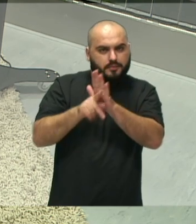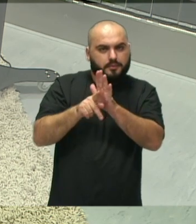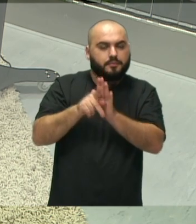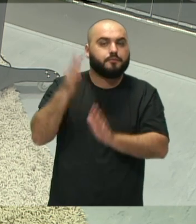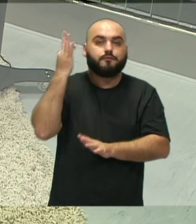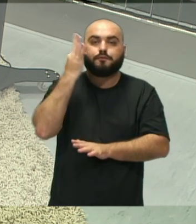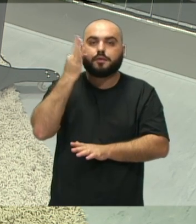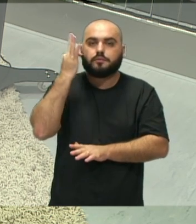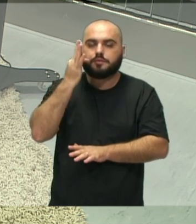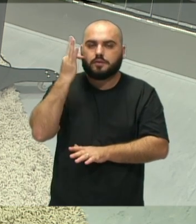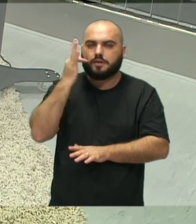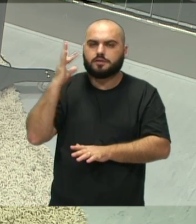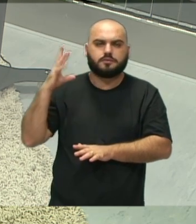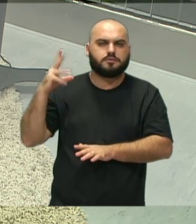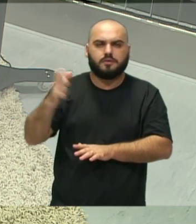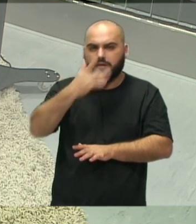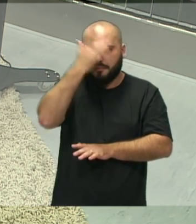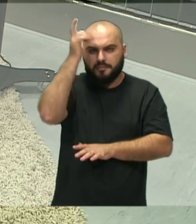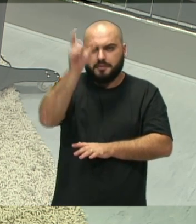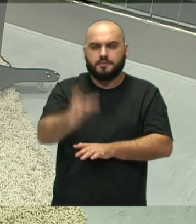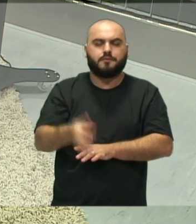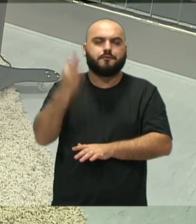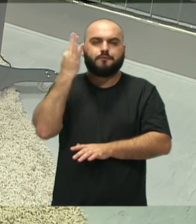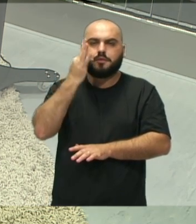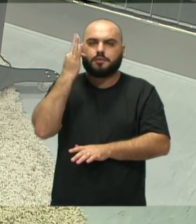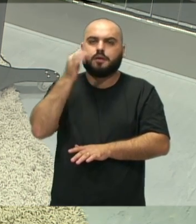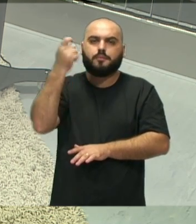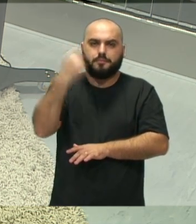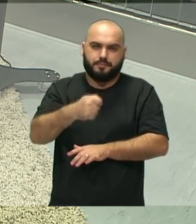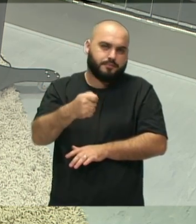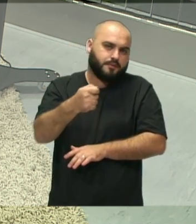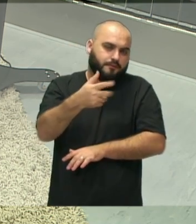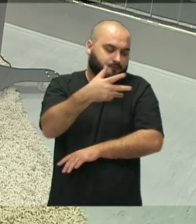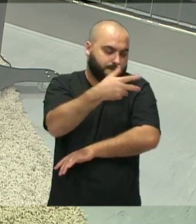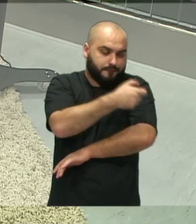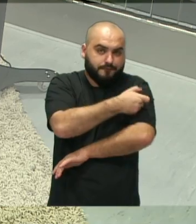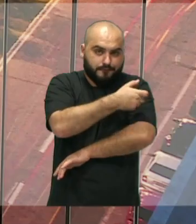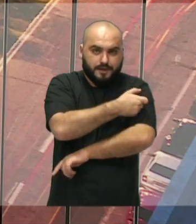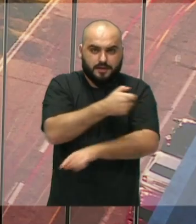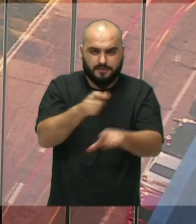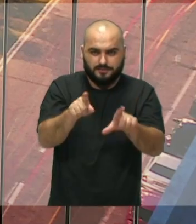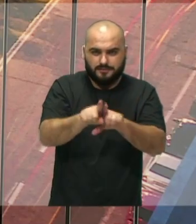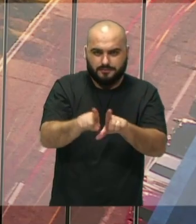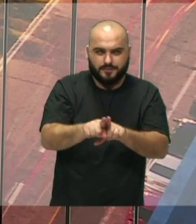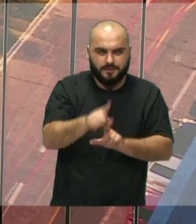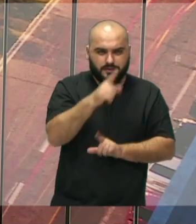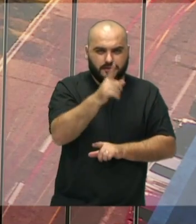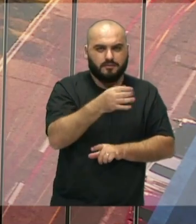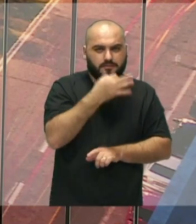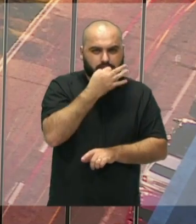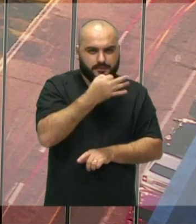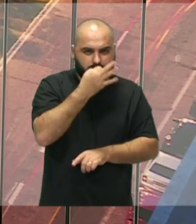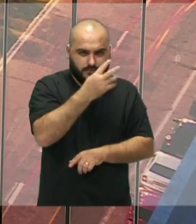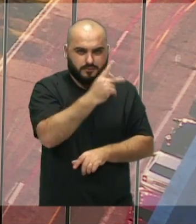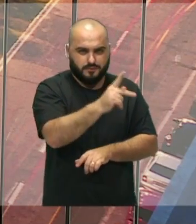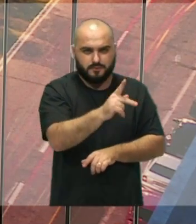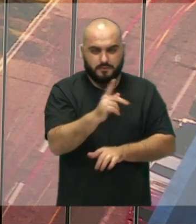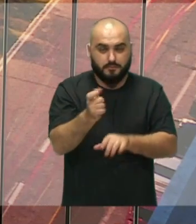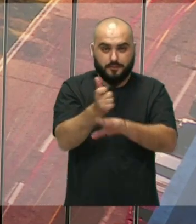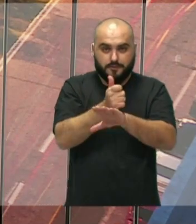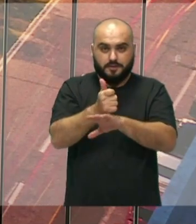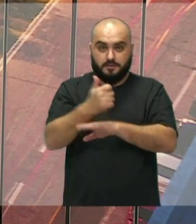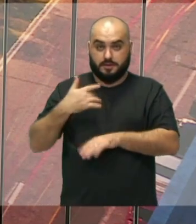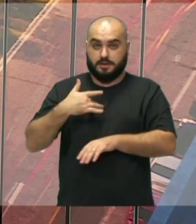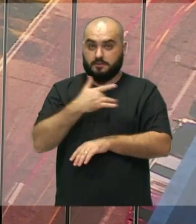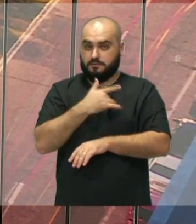médicos, enfermeiros, fonoaudiólogos, fisioterapeutas, psicólogos, todos esses profissionais